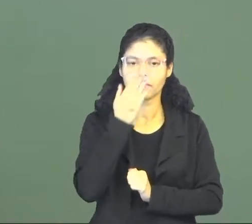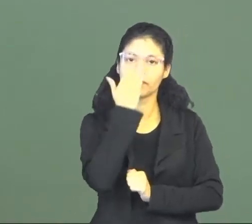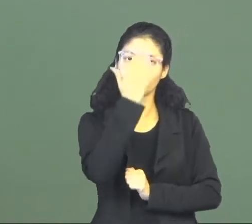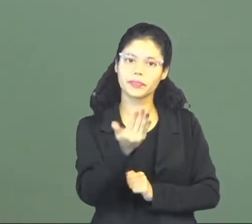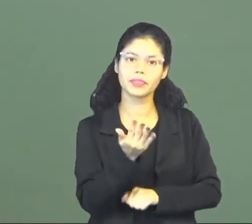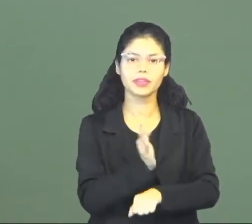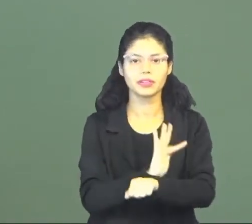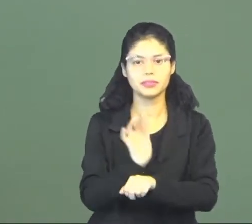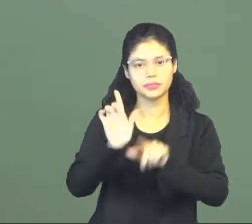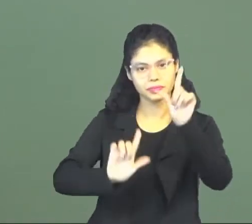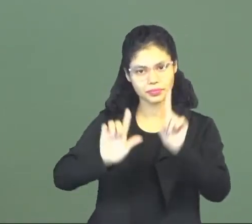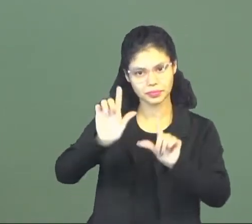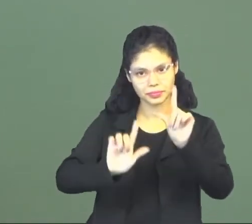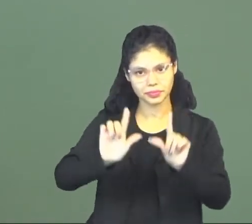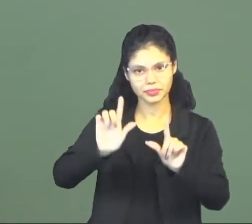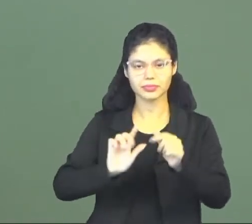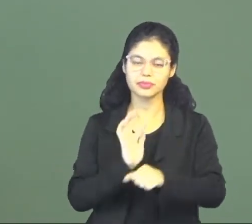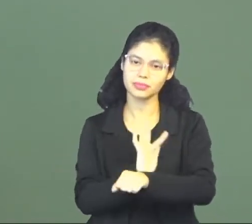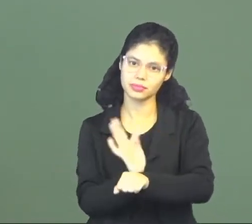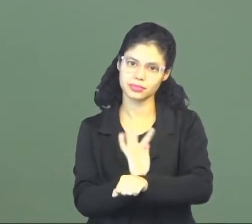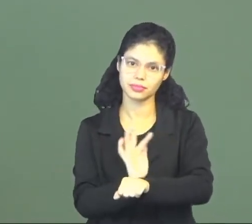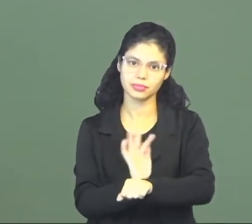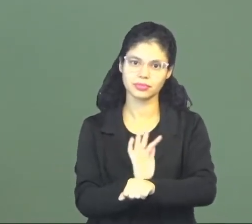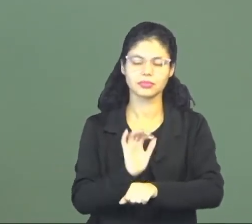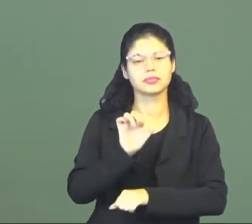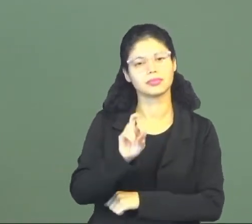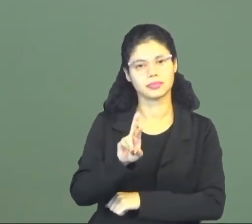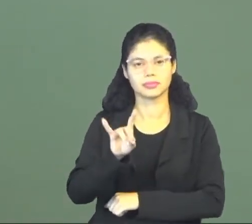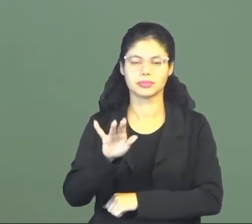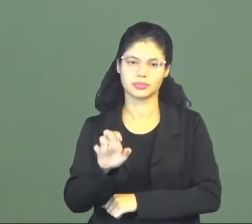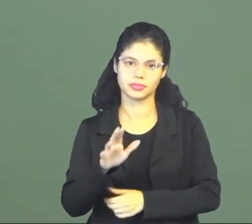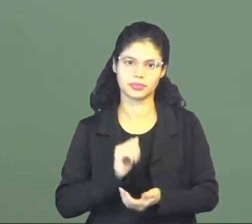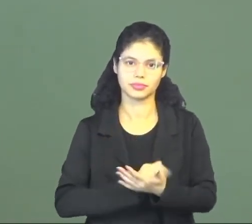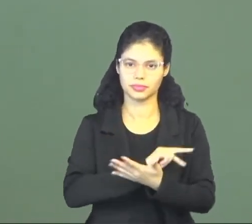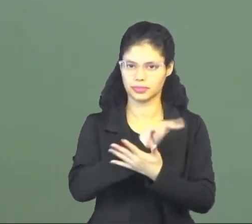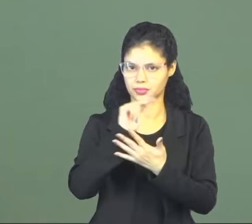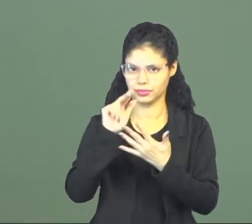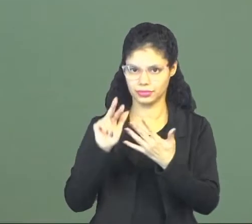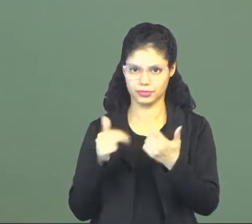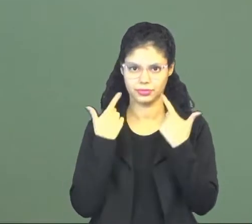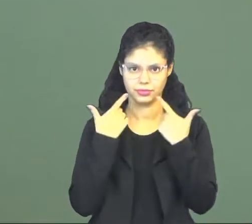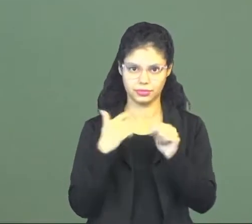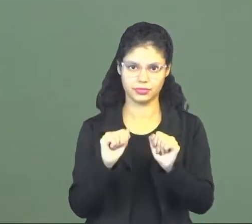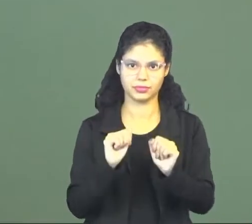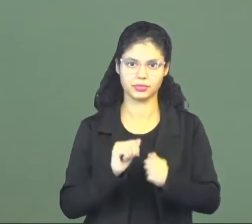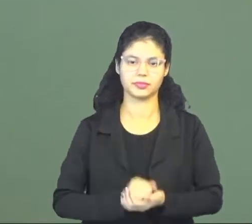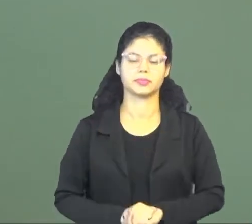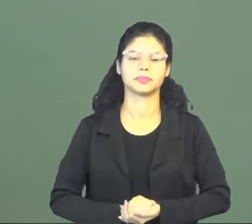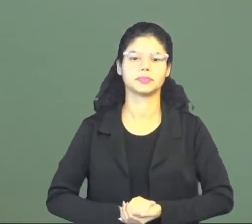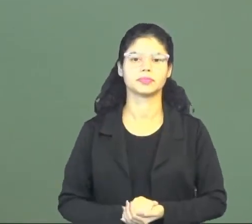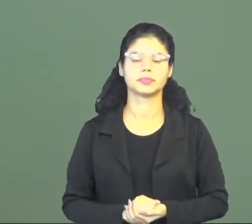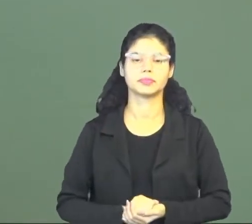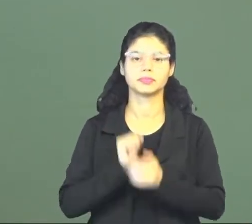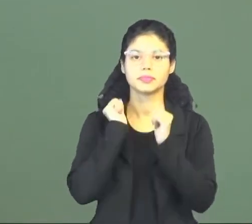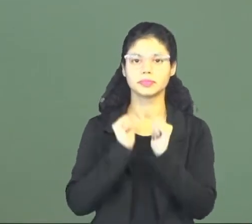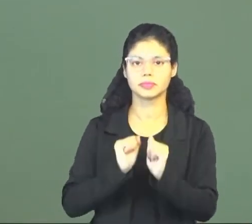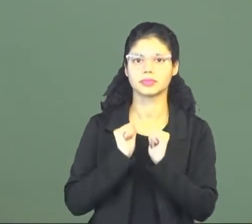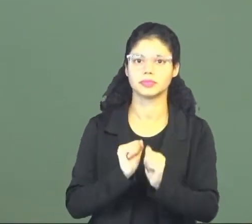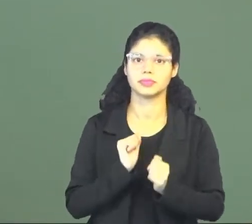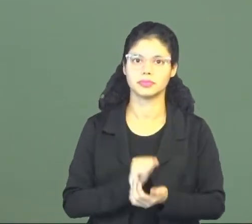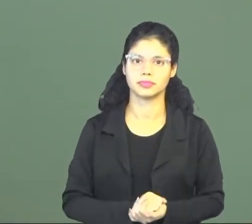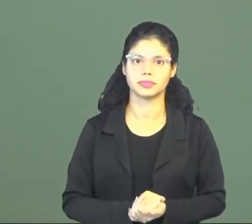frente à nossa TV aí, filmes, séries, essas linguagens que nós